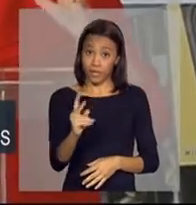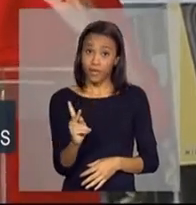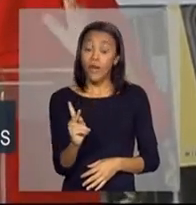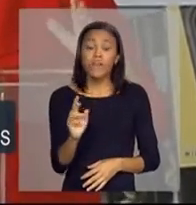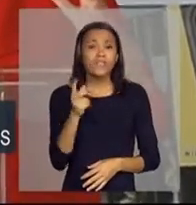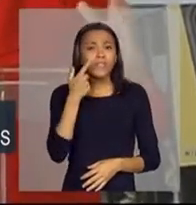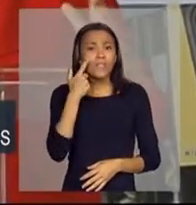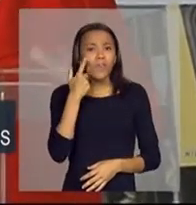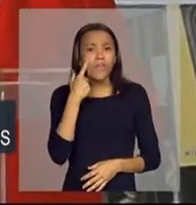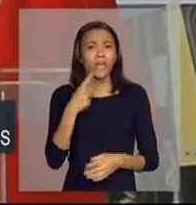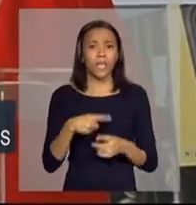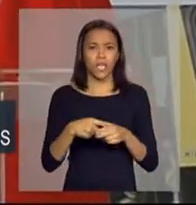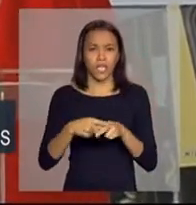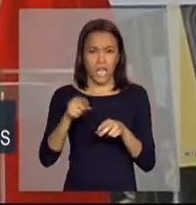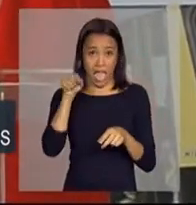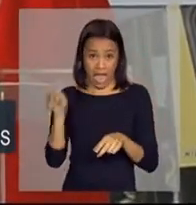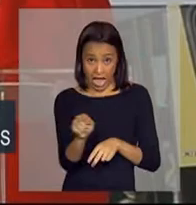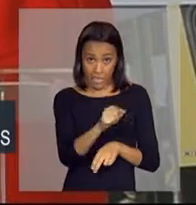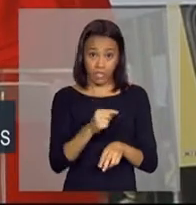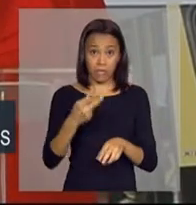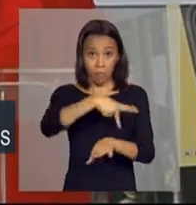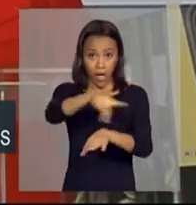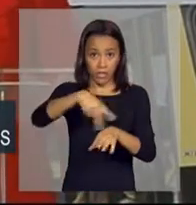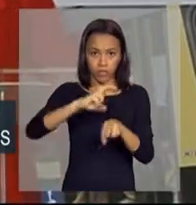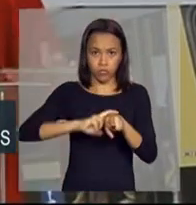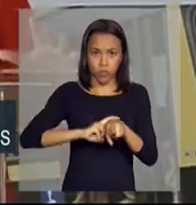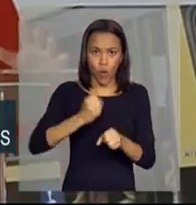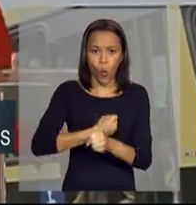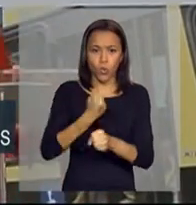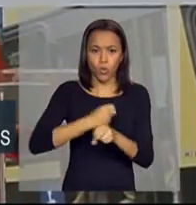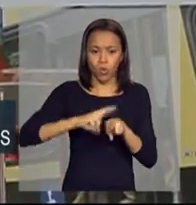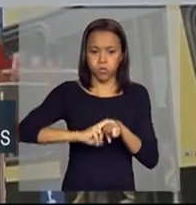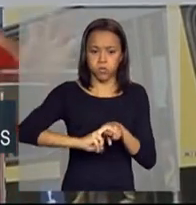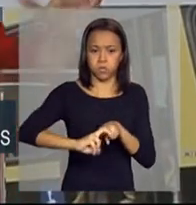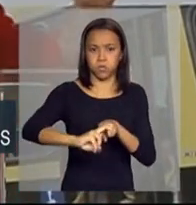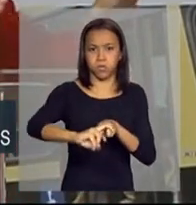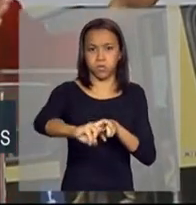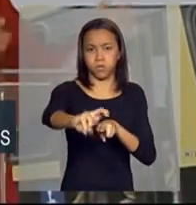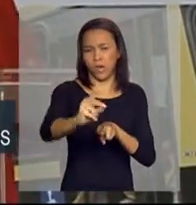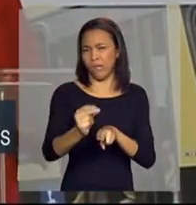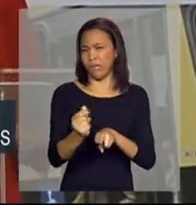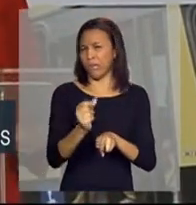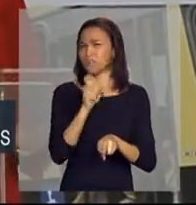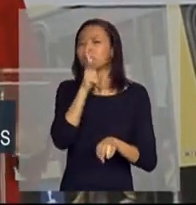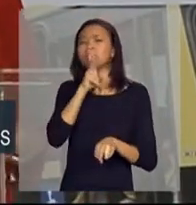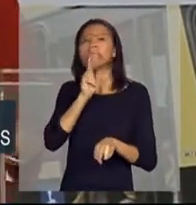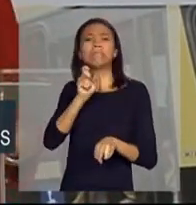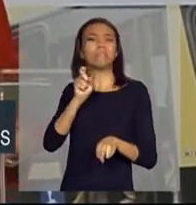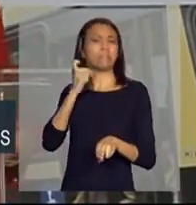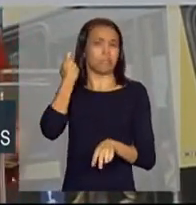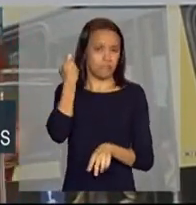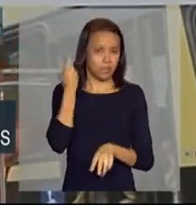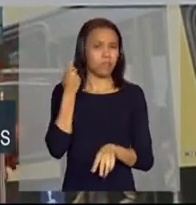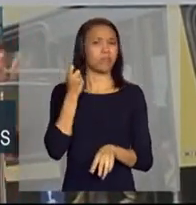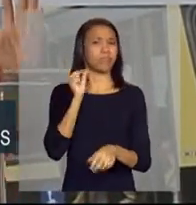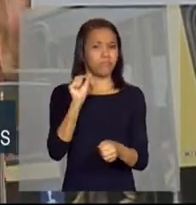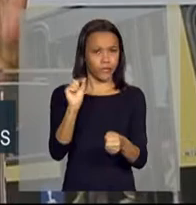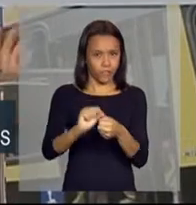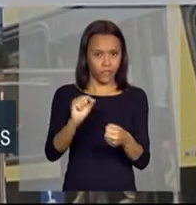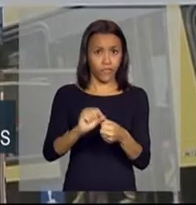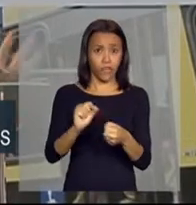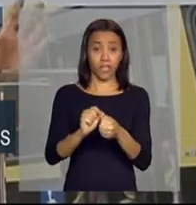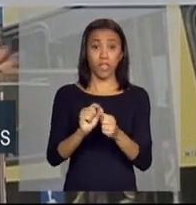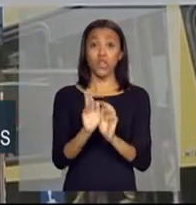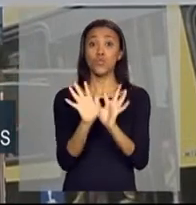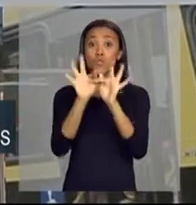que a estrutura ferroviária desses países é uma estrutura ferroviária bem mais antiga, feita no final do